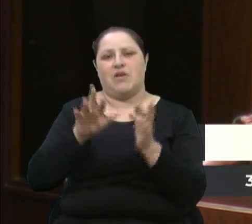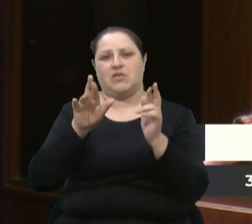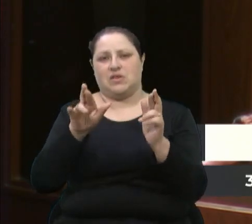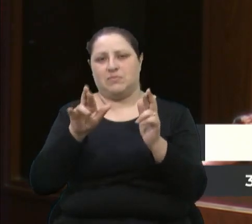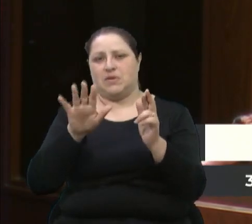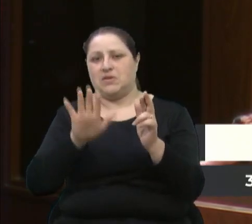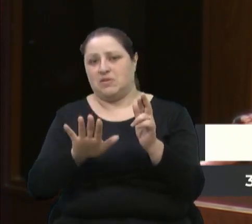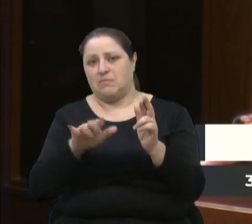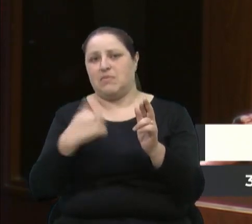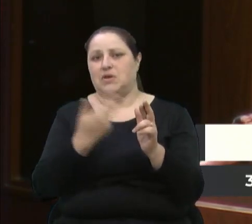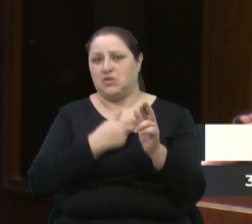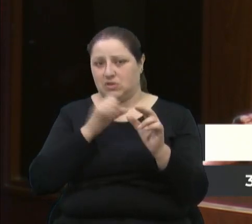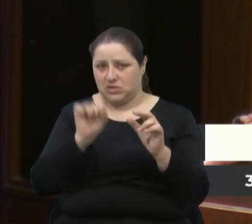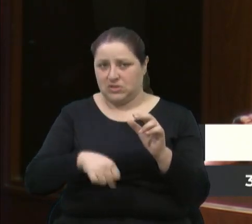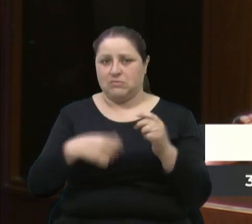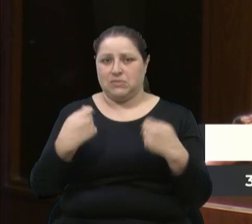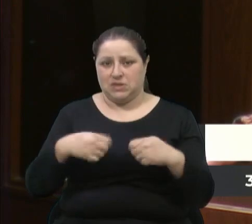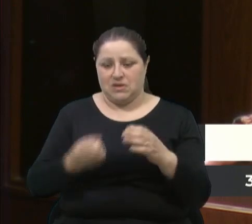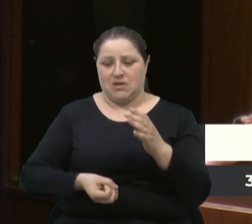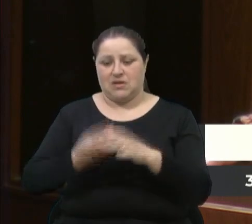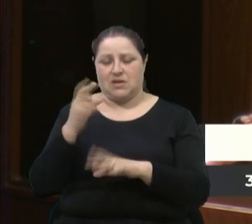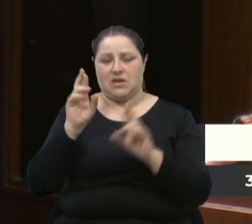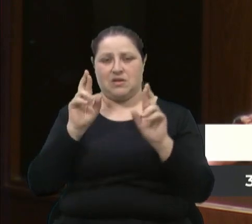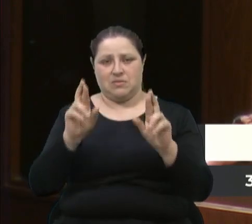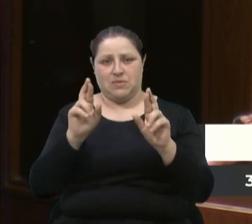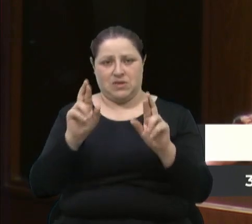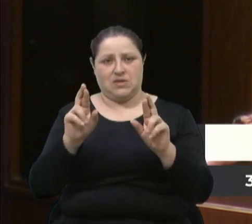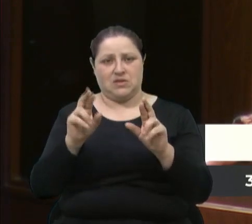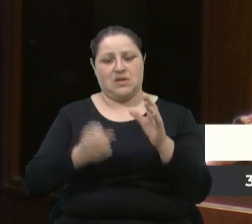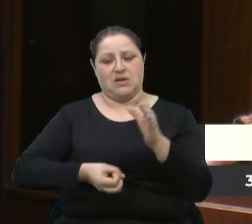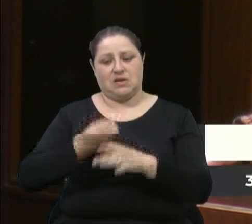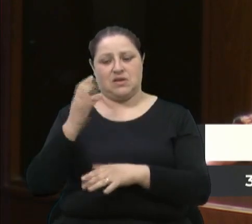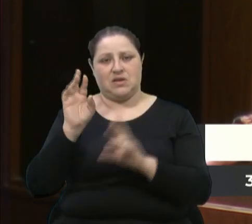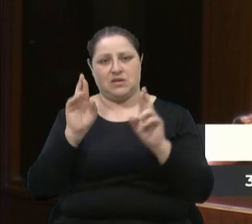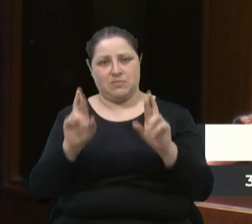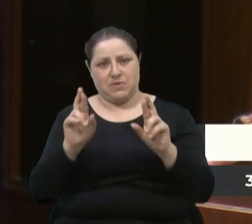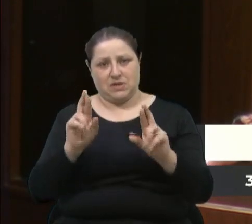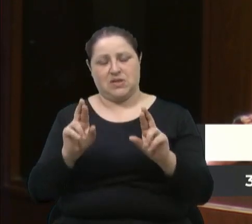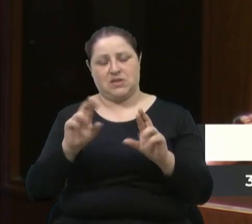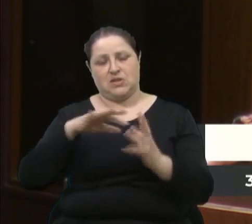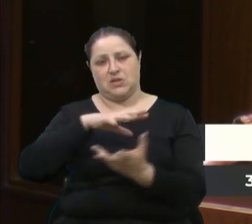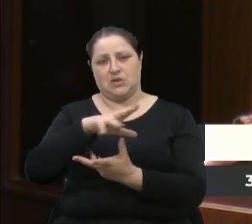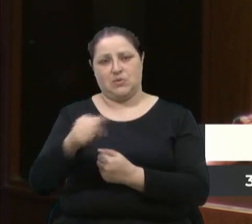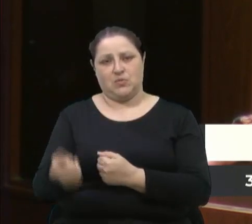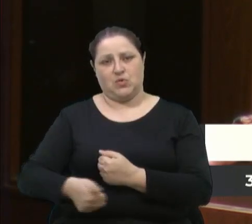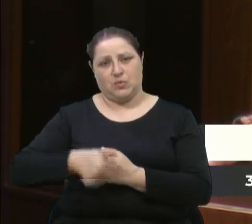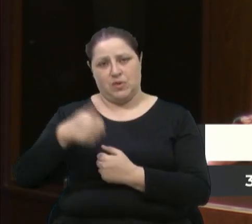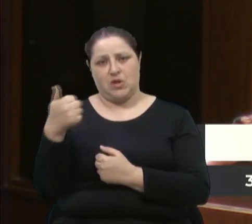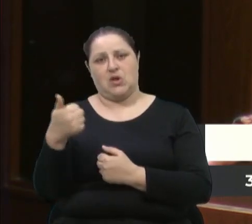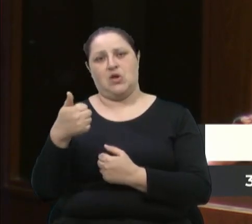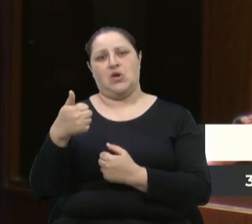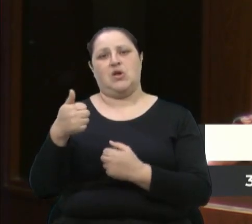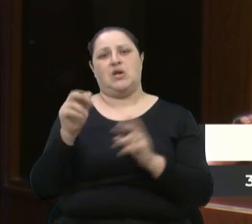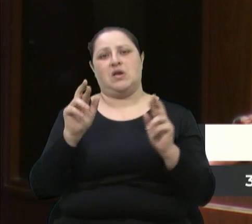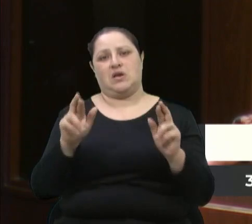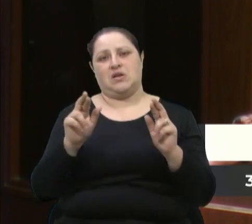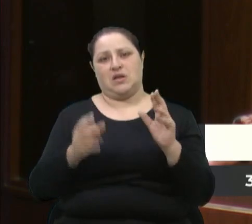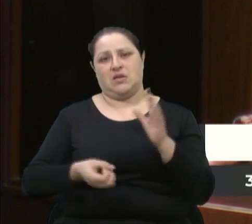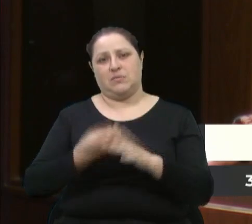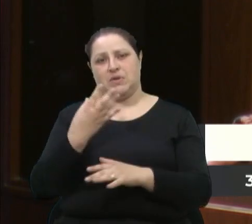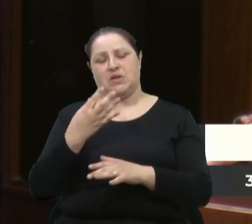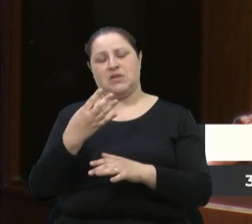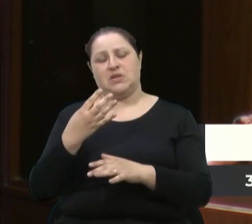gente precisa criar esperança. Criar esperança em um mundo melhor, criar esperança em um mundo